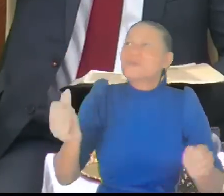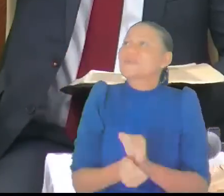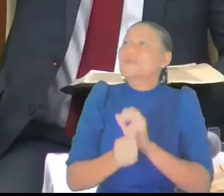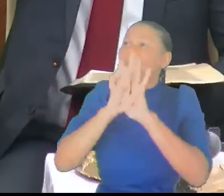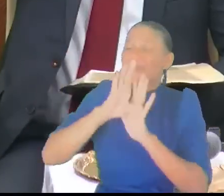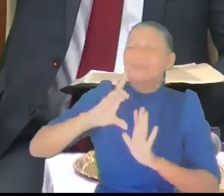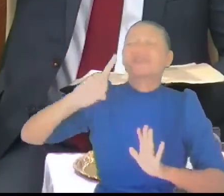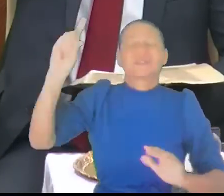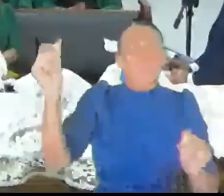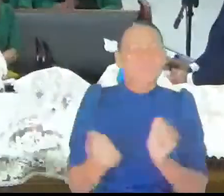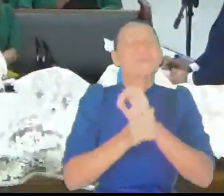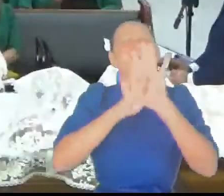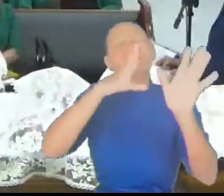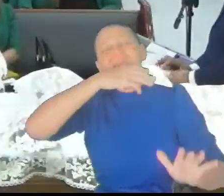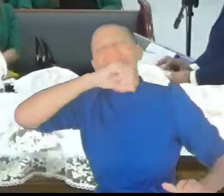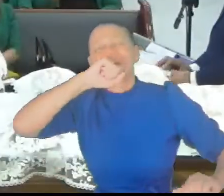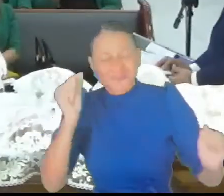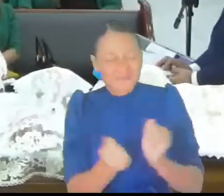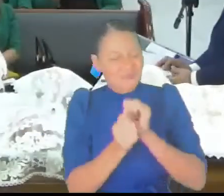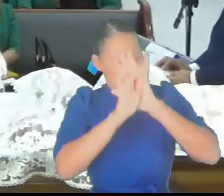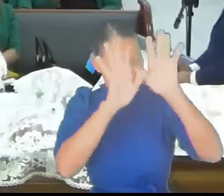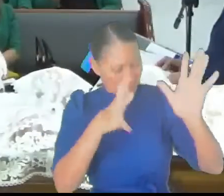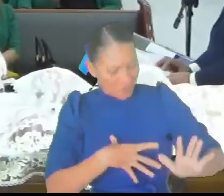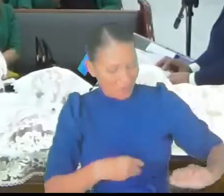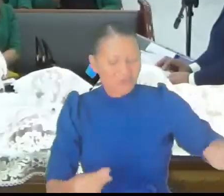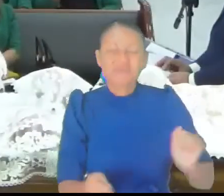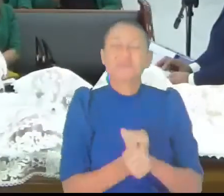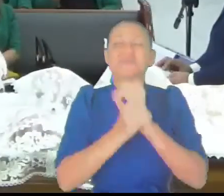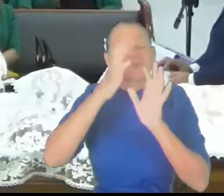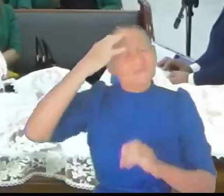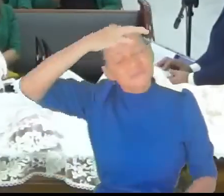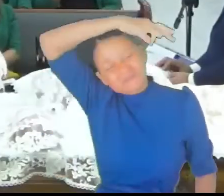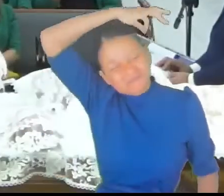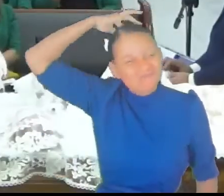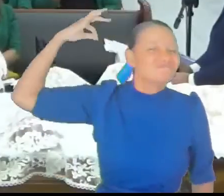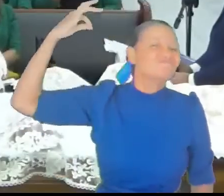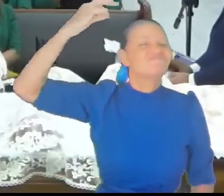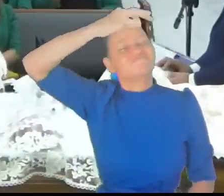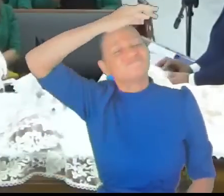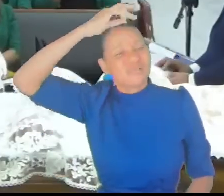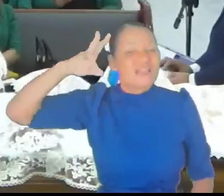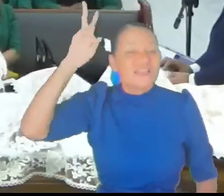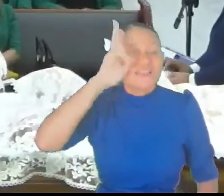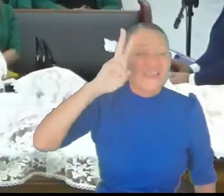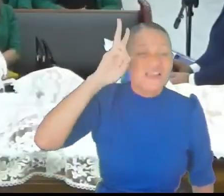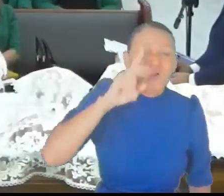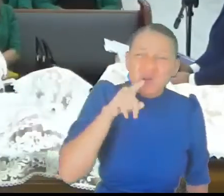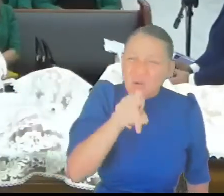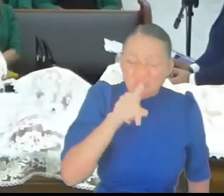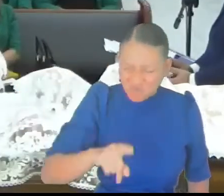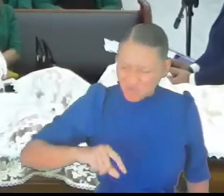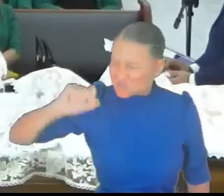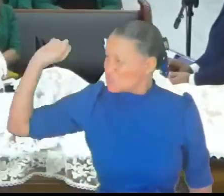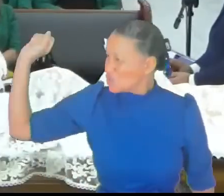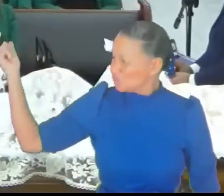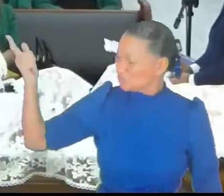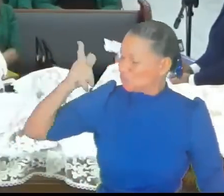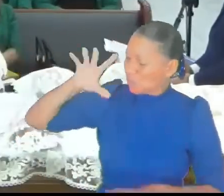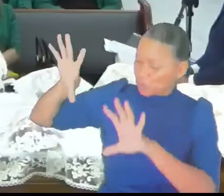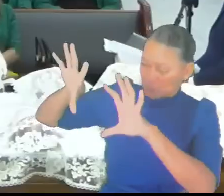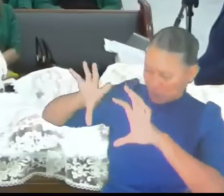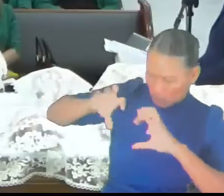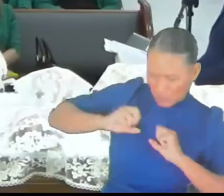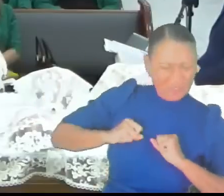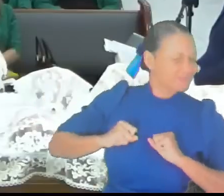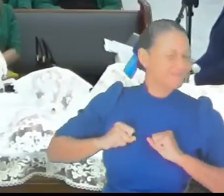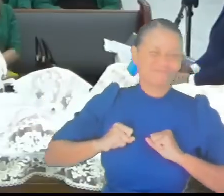para o Pai, outro para o Filho e outro para o Espírito Santo. Lembre-se, você não é sol, você